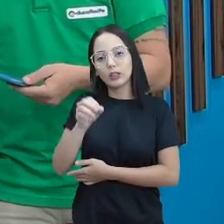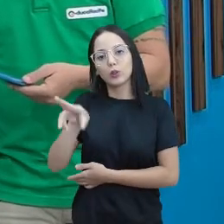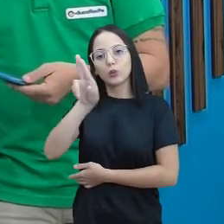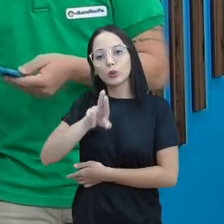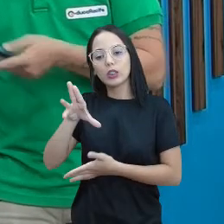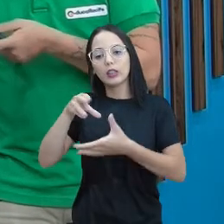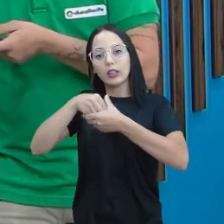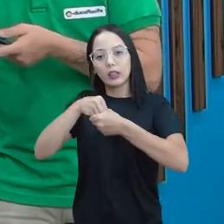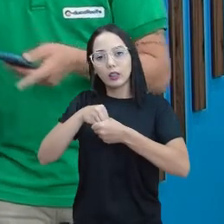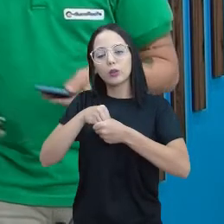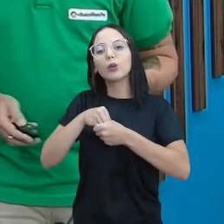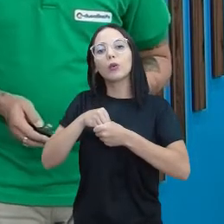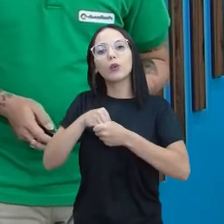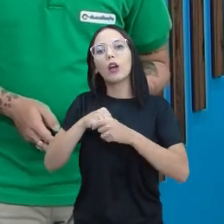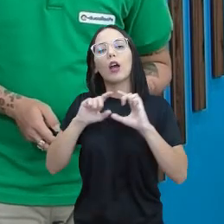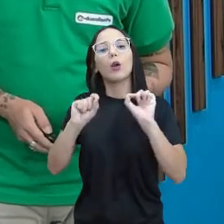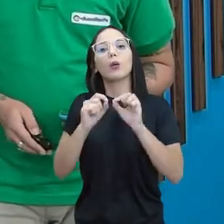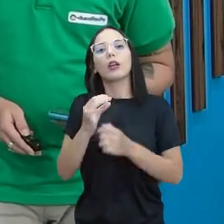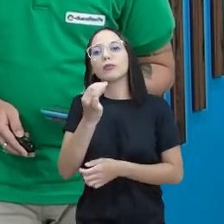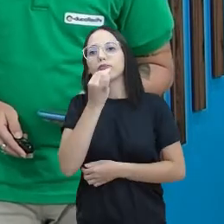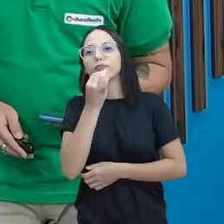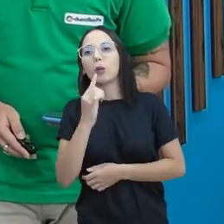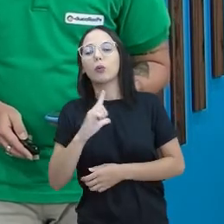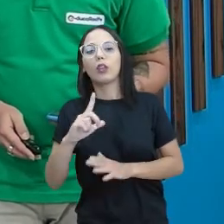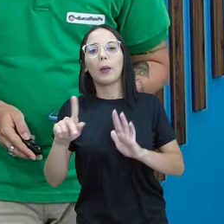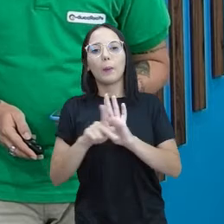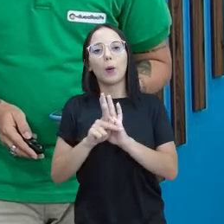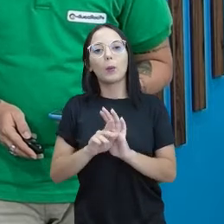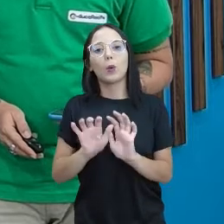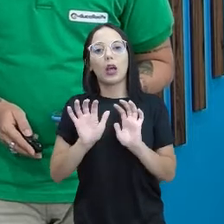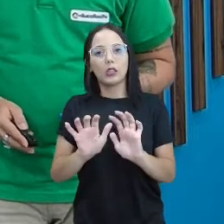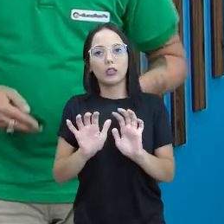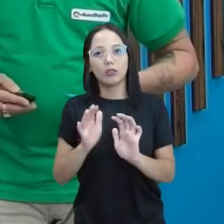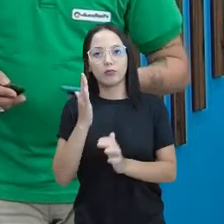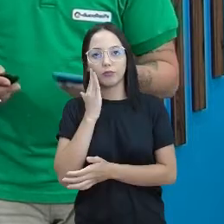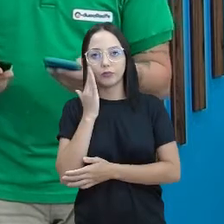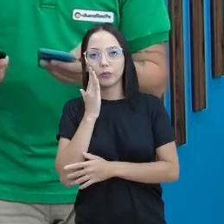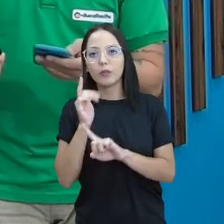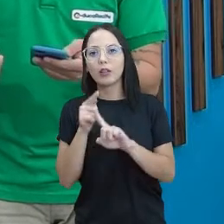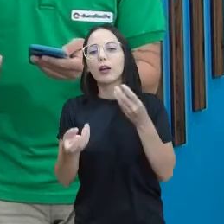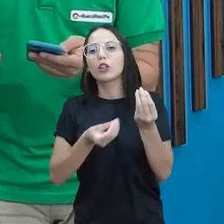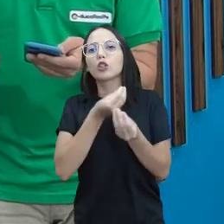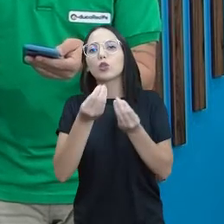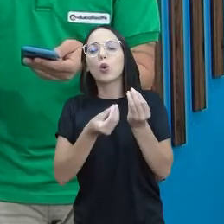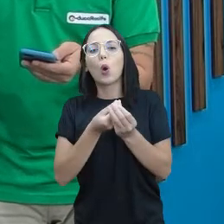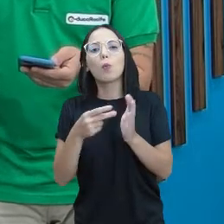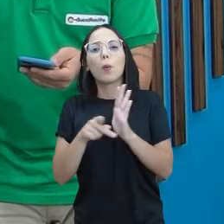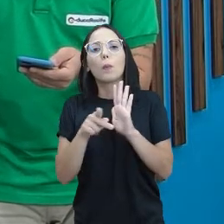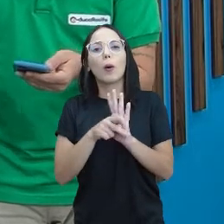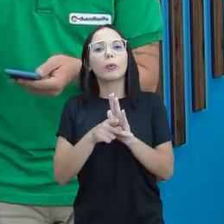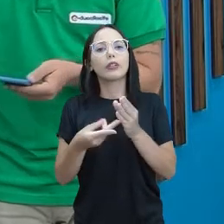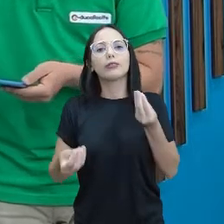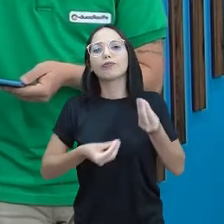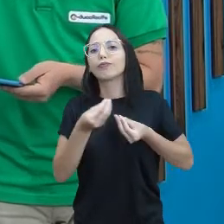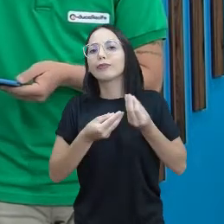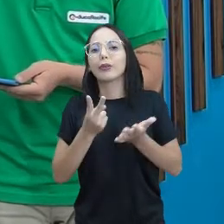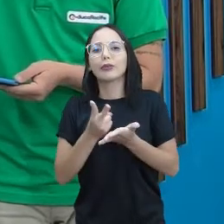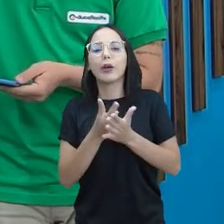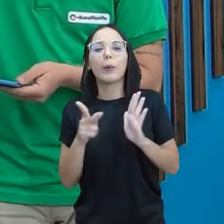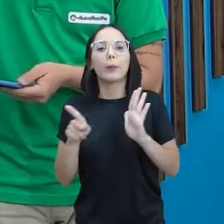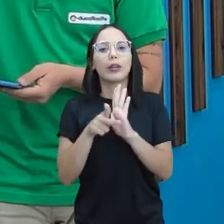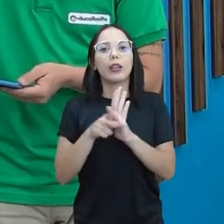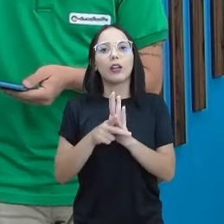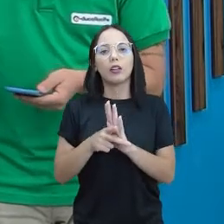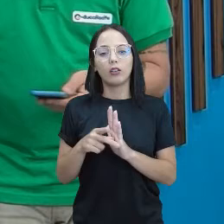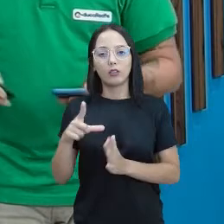utilizada na radiciação, a gente tem dessa forma aí. E como é que isso vai ficar na propriedade, né? Então você tem ali os